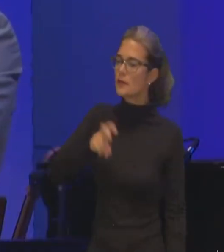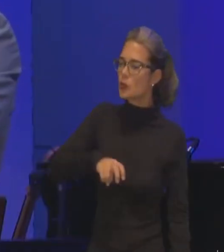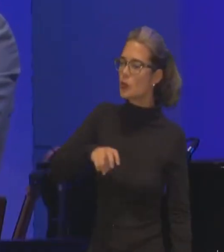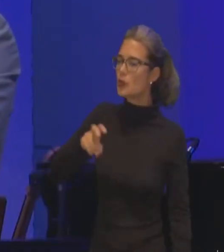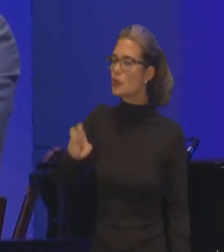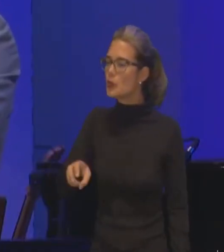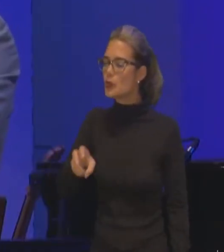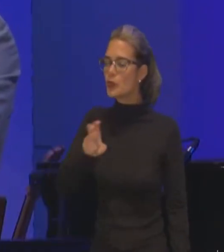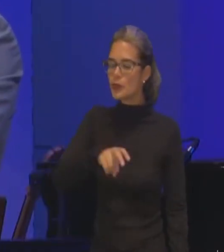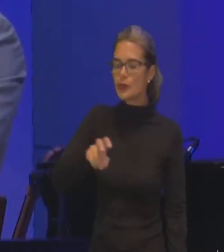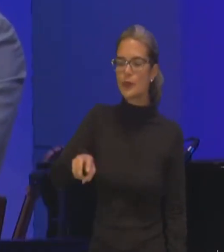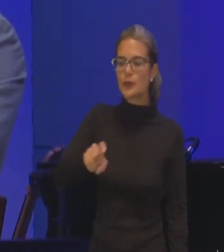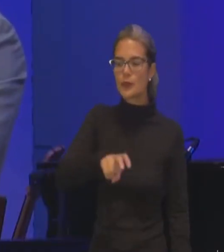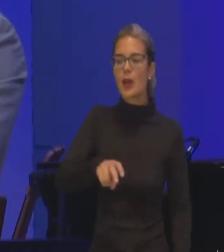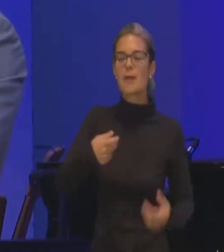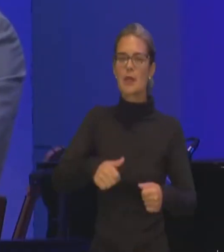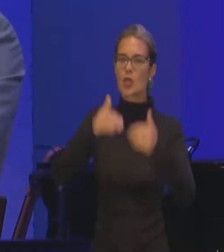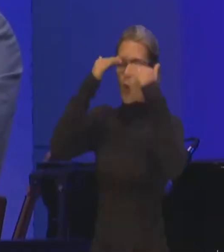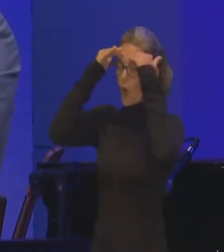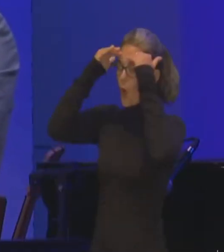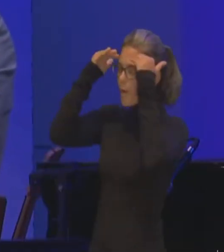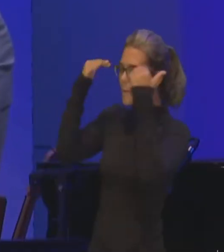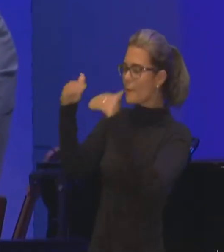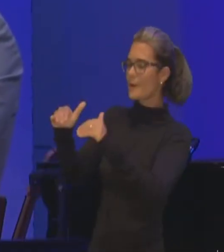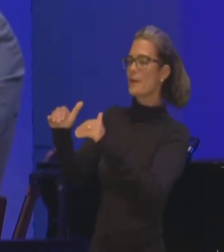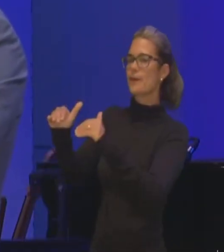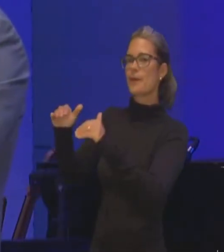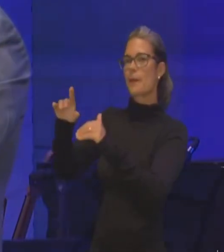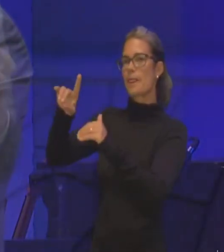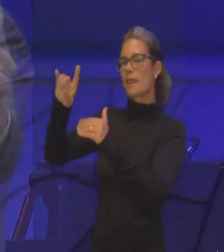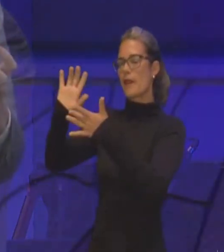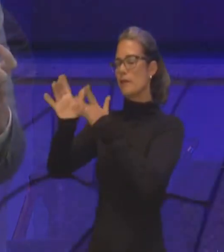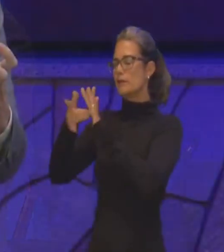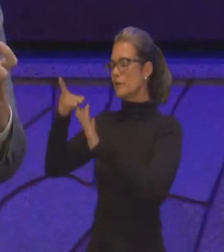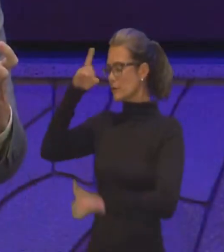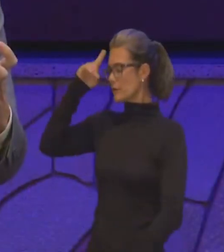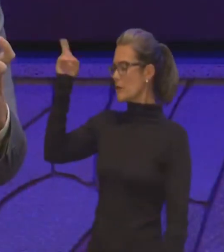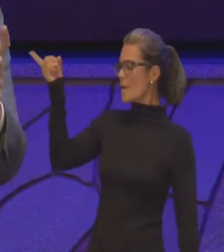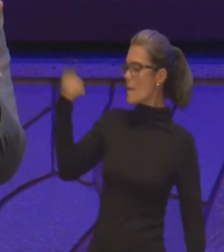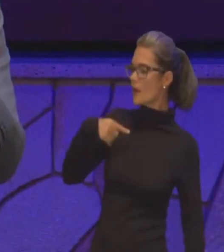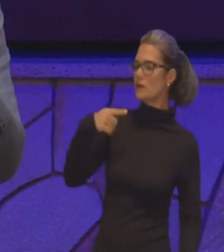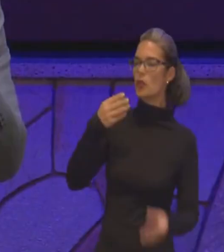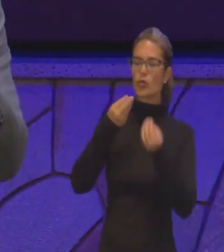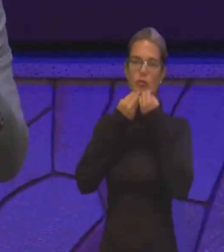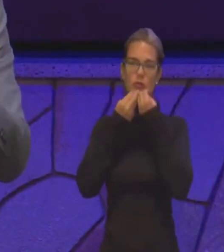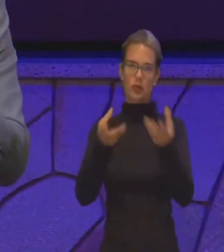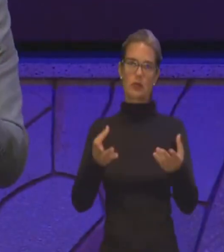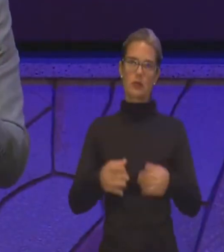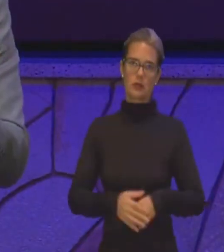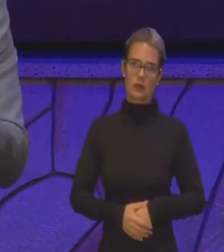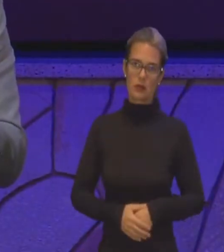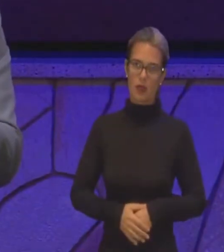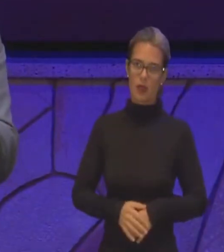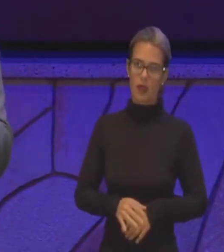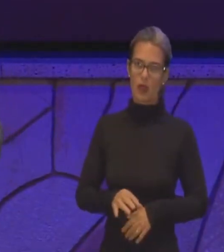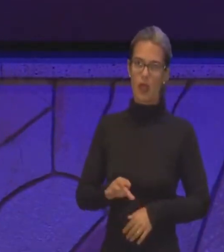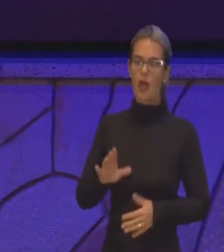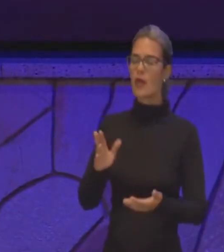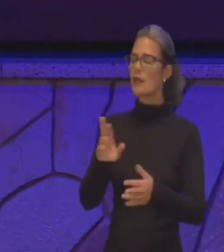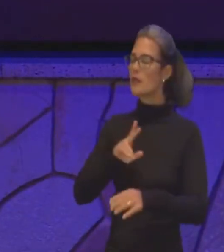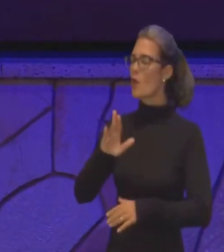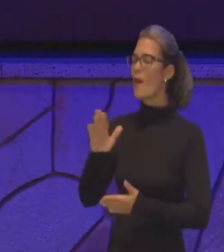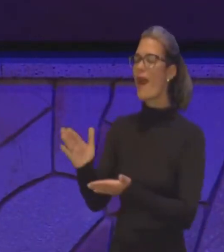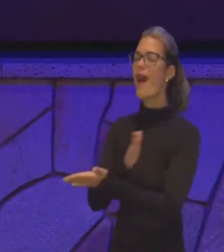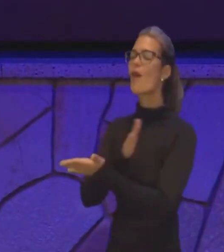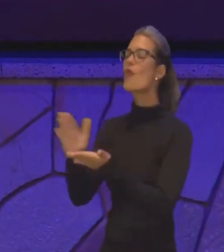Agora este grande mandamento, essa grande comissão, ela não é para alguns, mas é